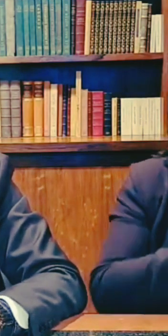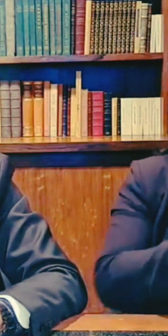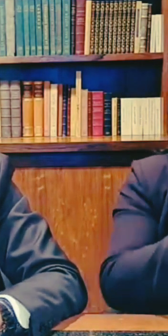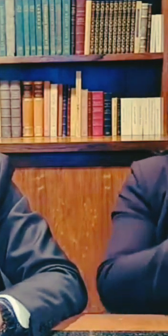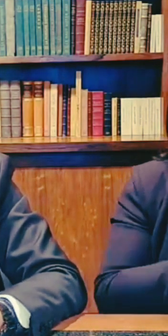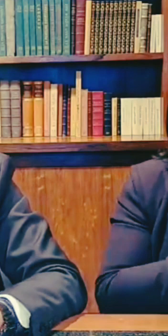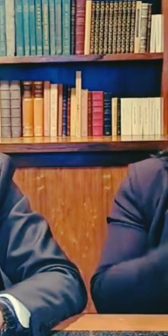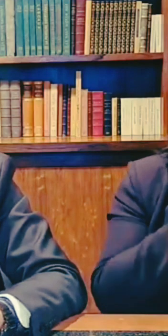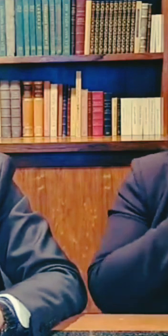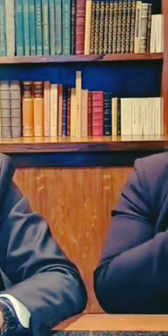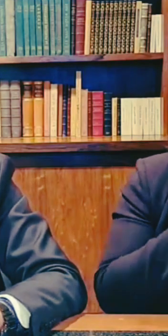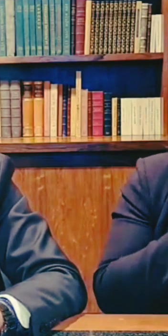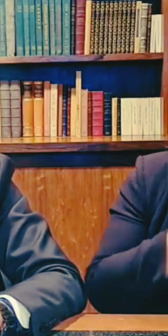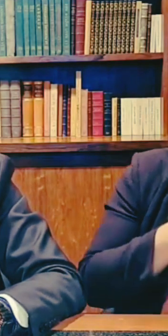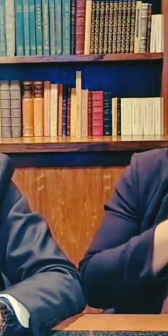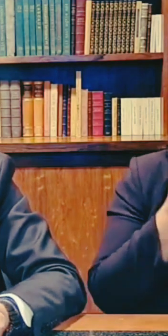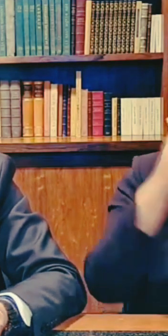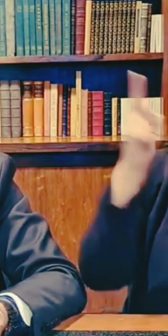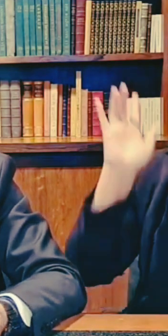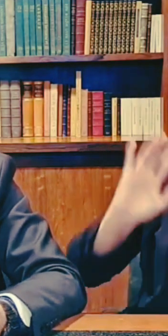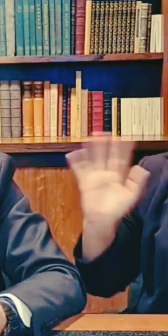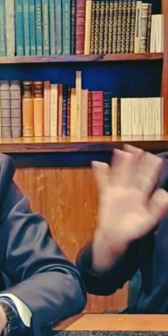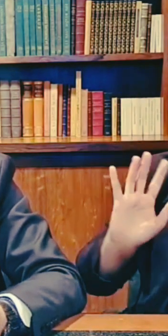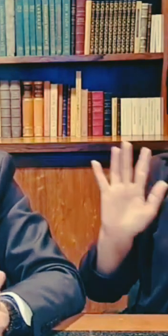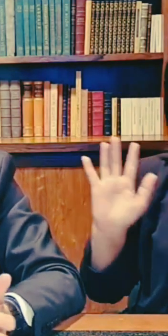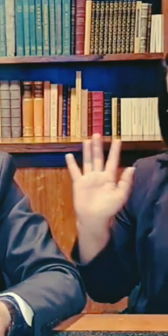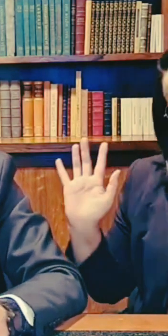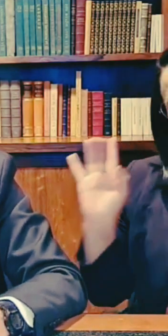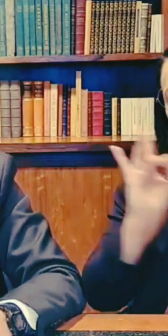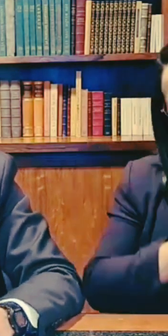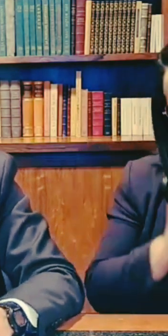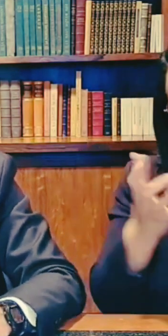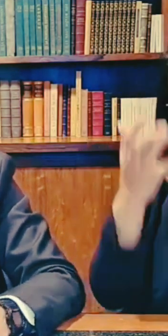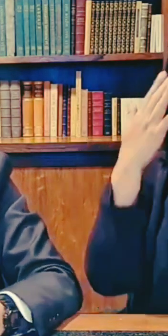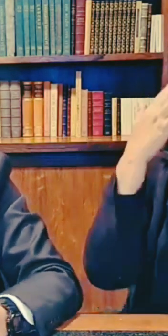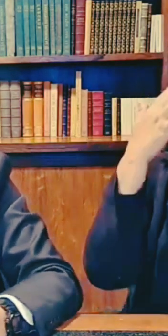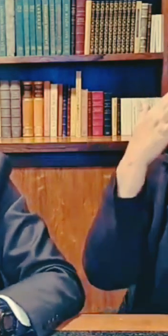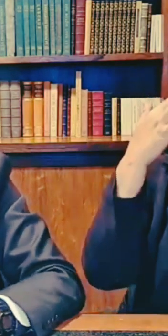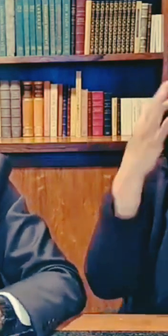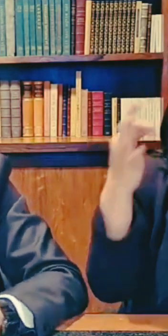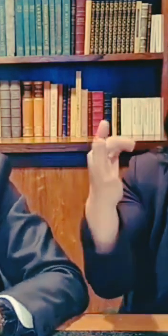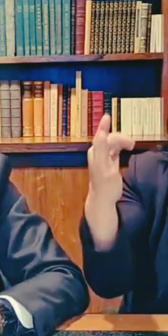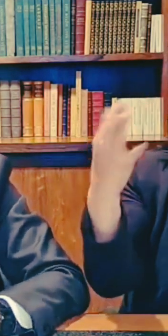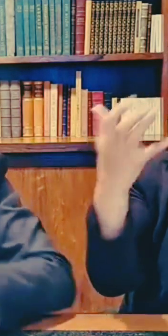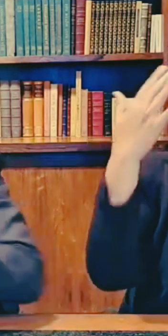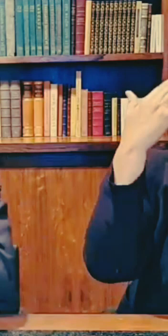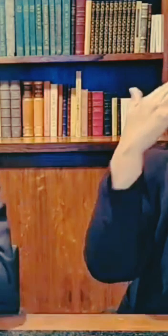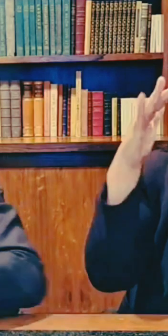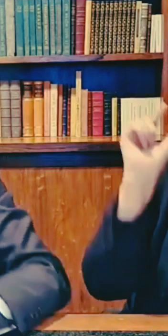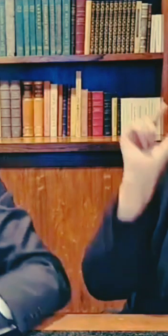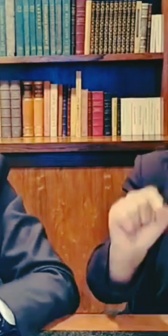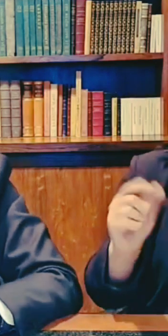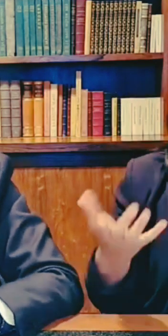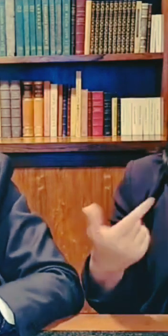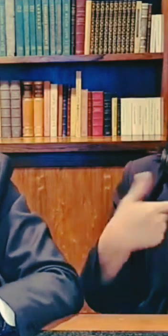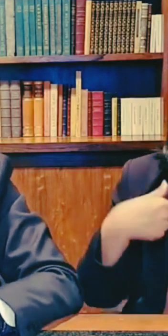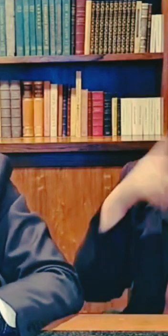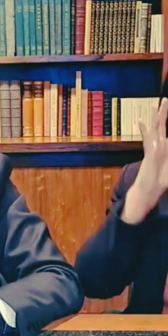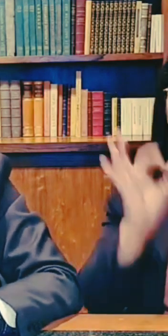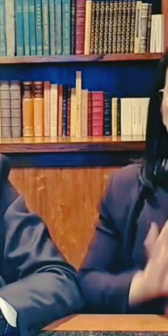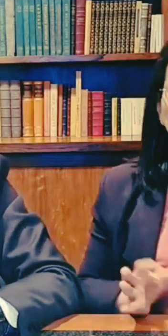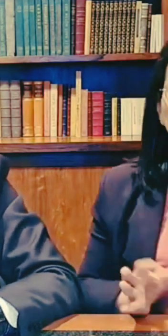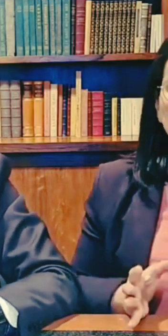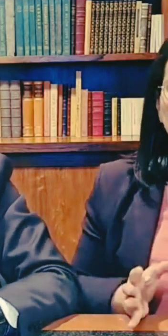né? E realmente eu quero entender o que está acontecendo, que ninguém sabe. Fiz uma nota agora há